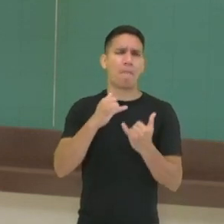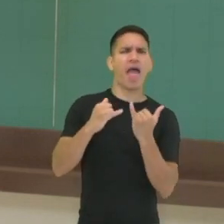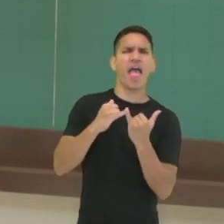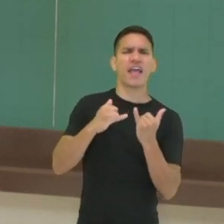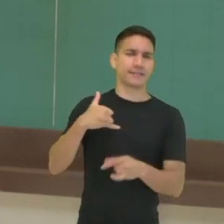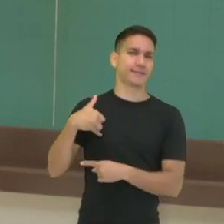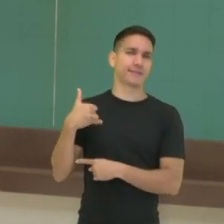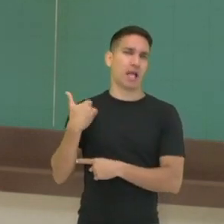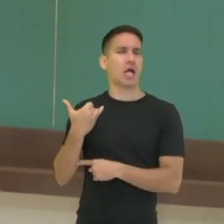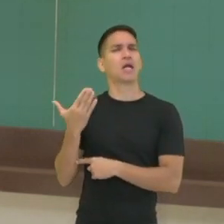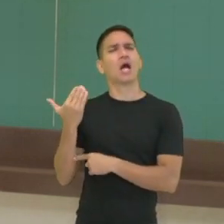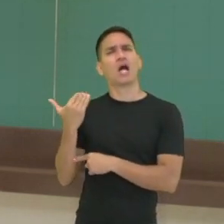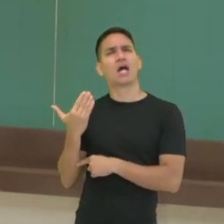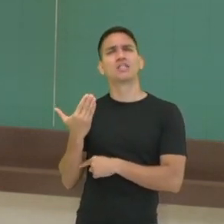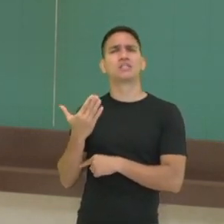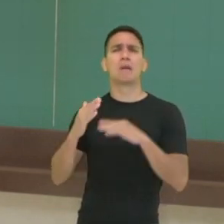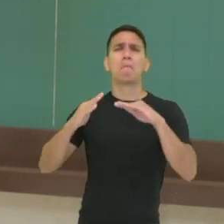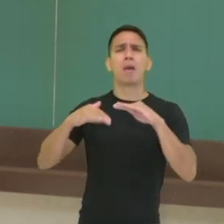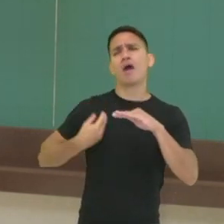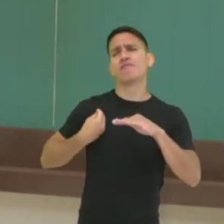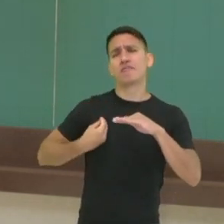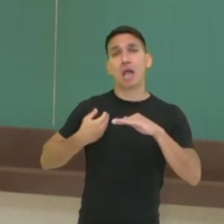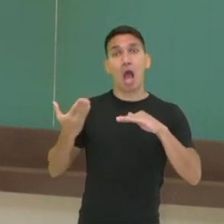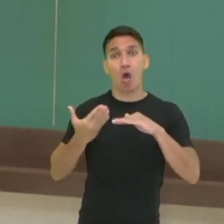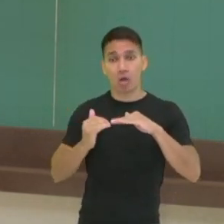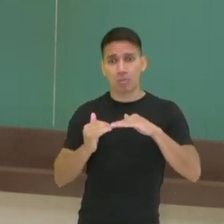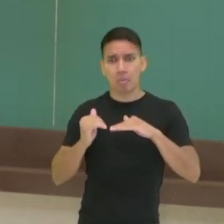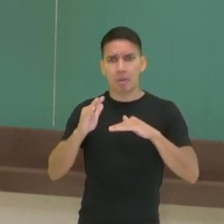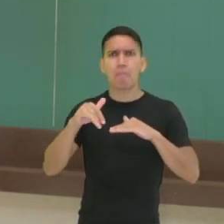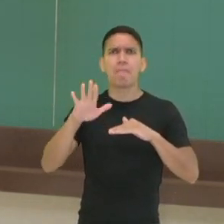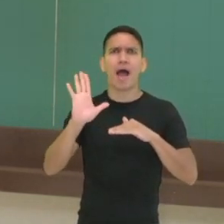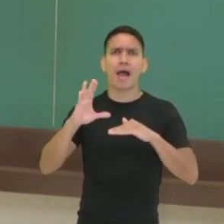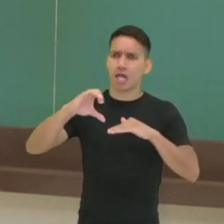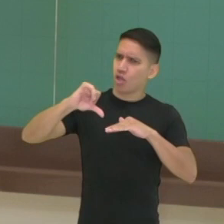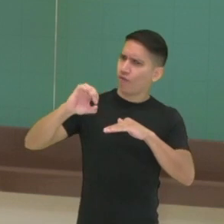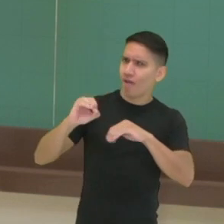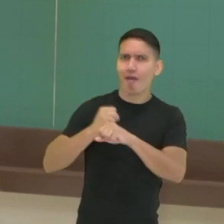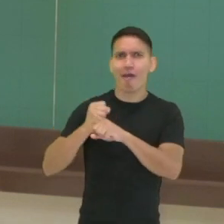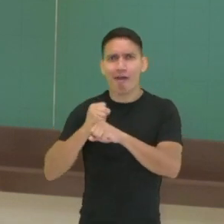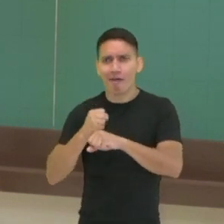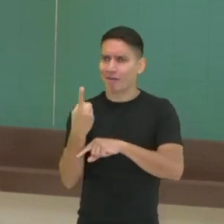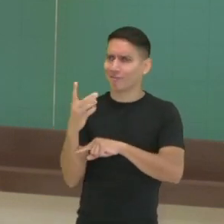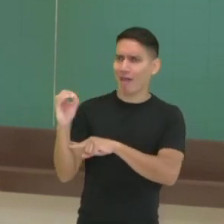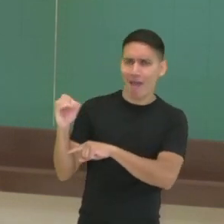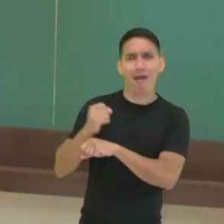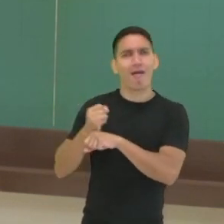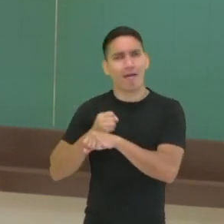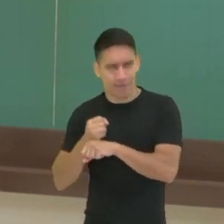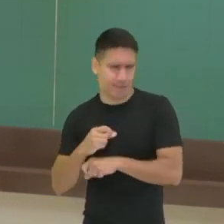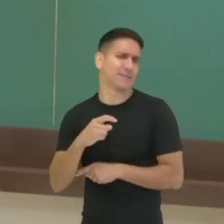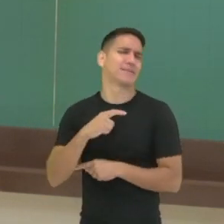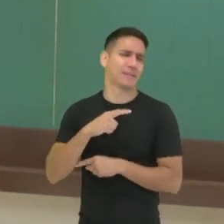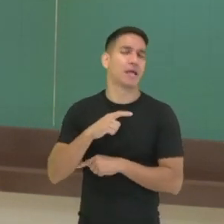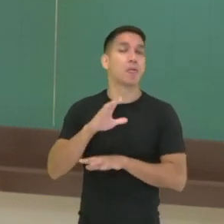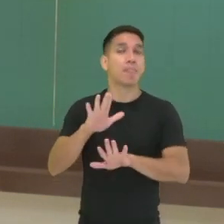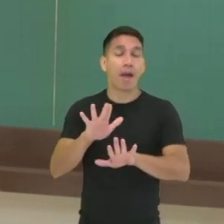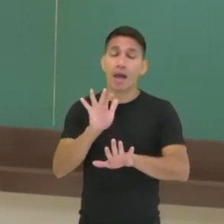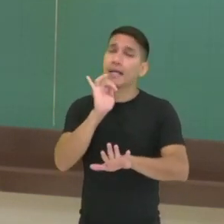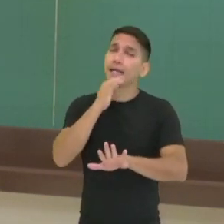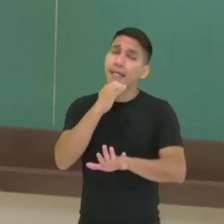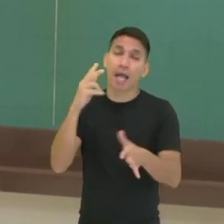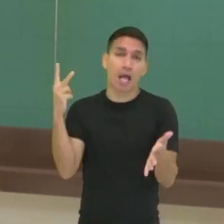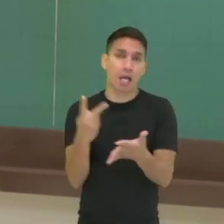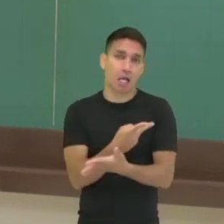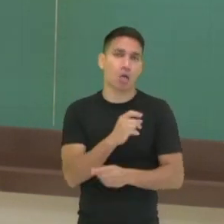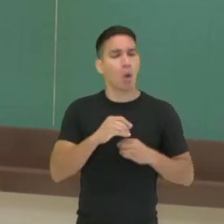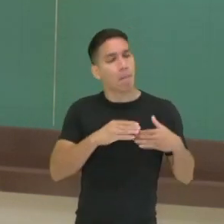As pessoas estão vivendo mais, 90 anos, 100 anos. Mas infelizmente, com